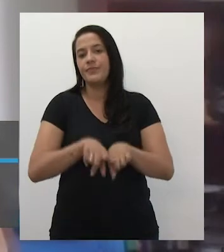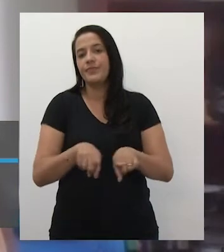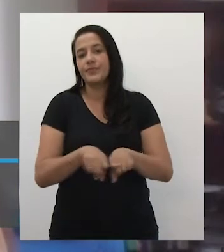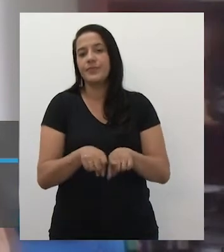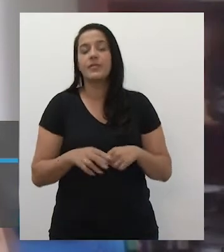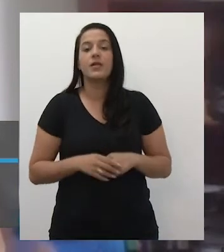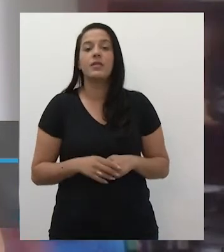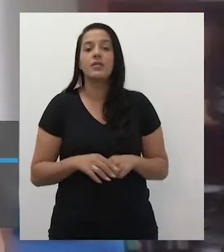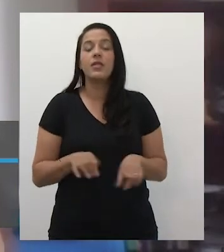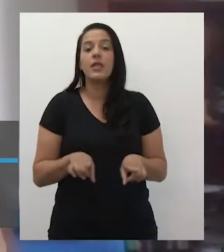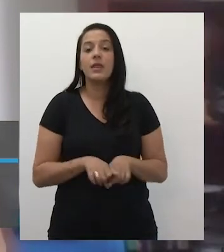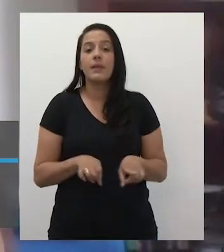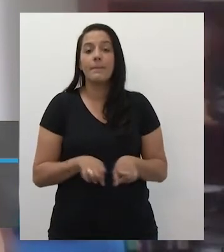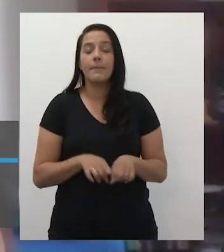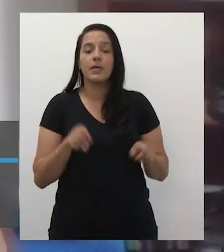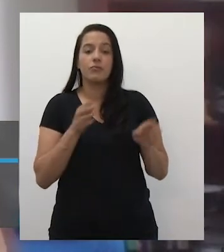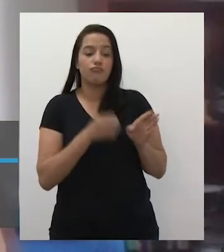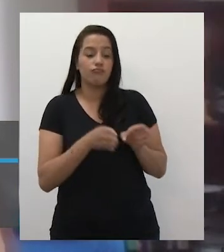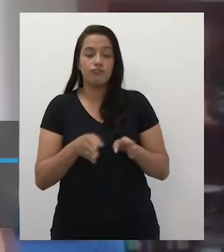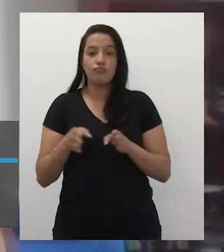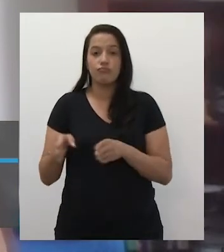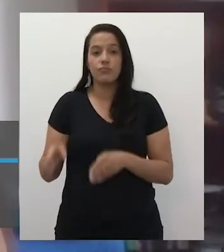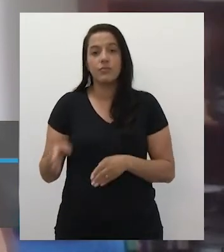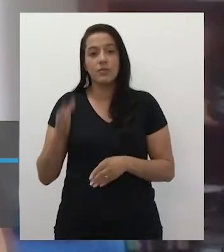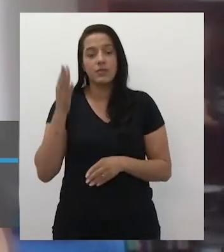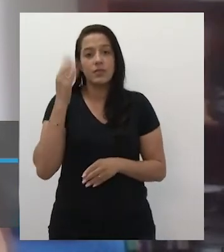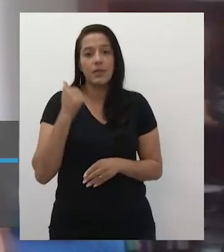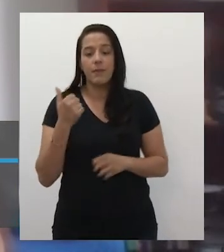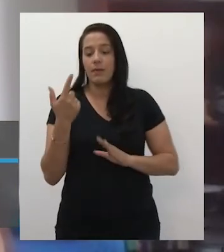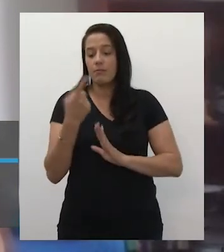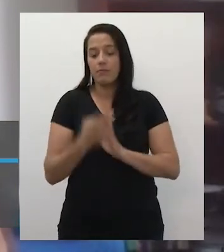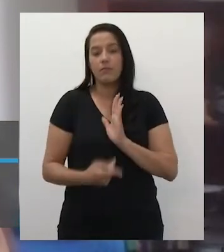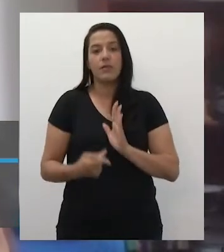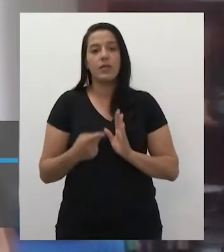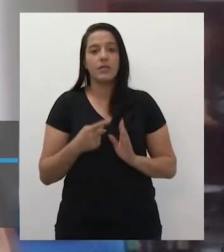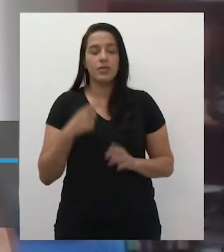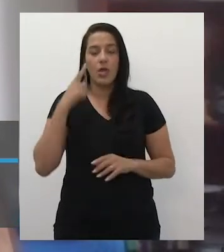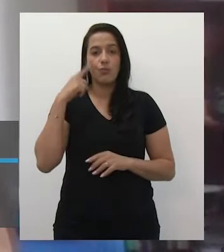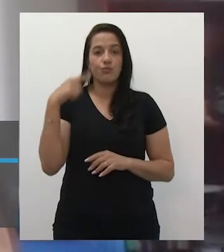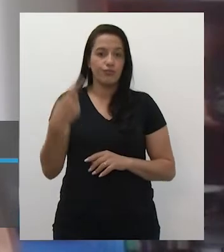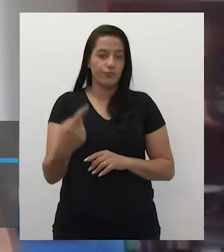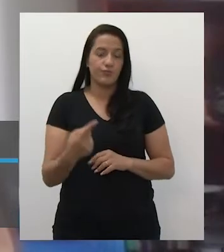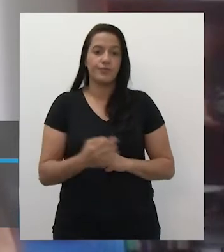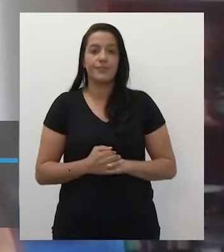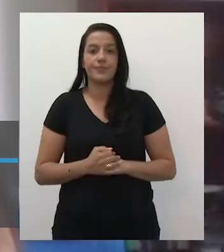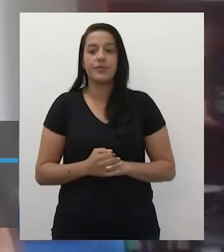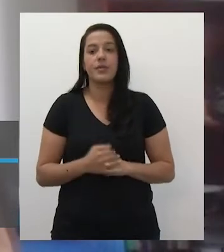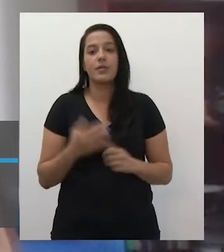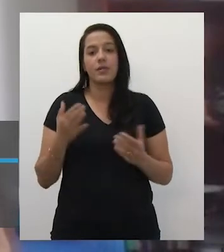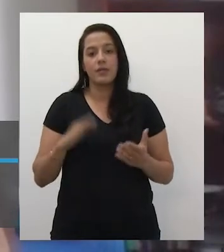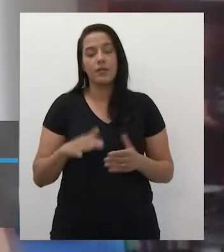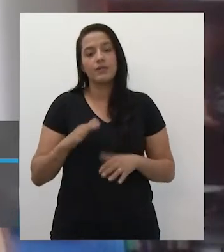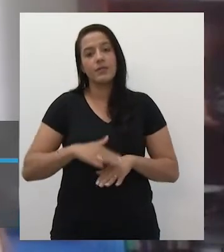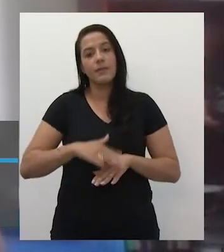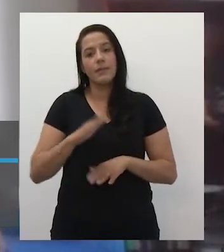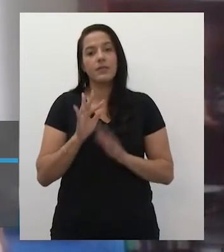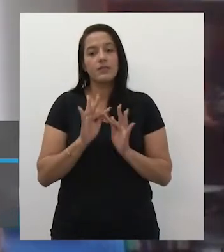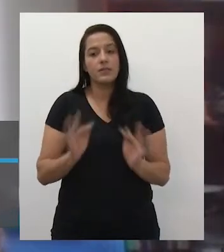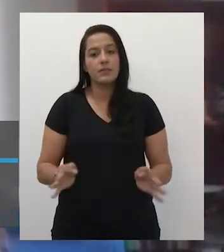horário específico, que eu consigo aí mensurar um tempo que eu considero ok para fazer